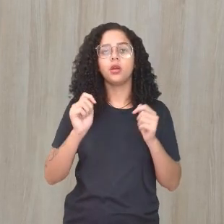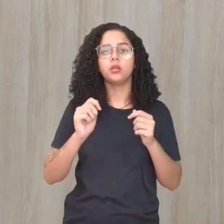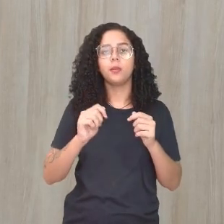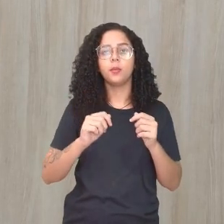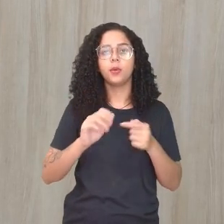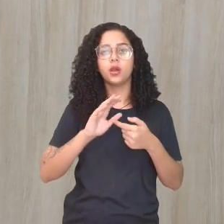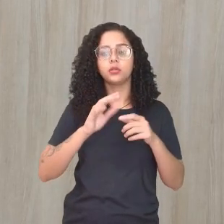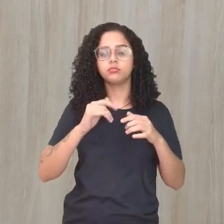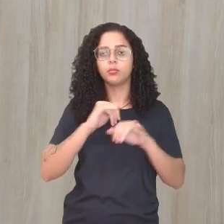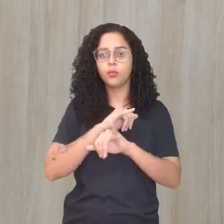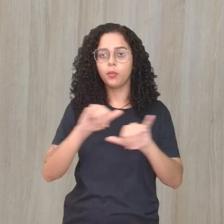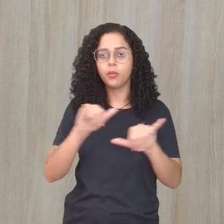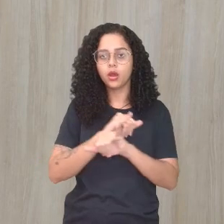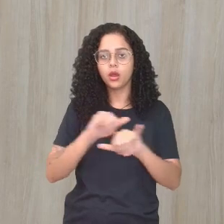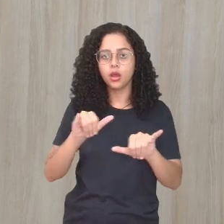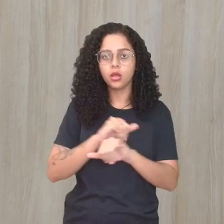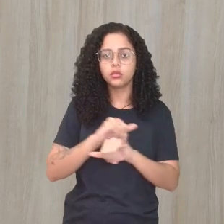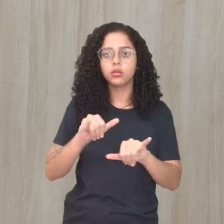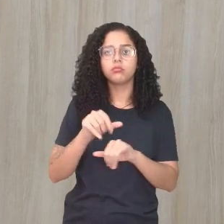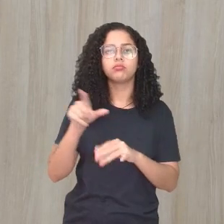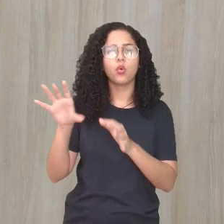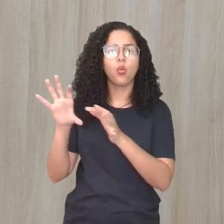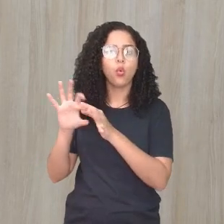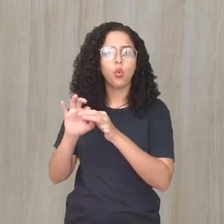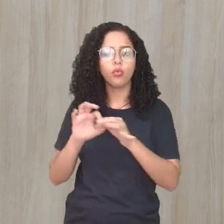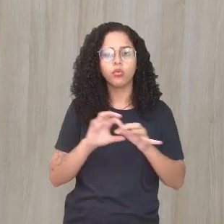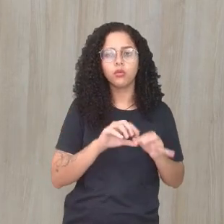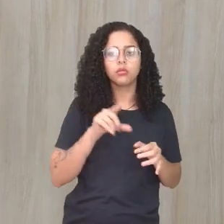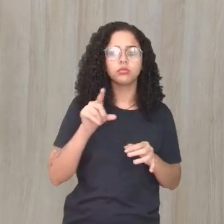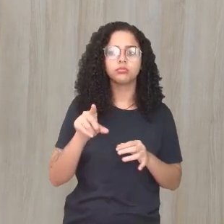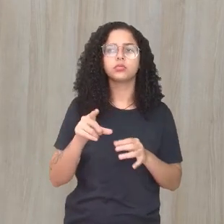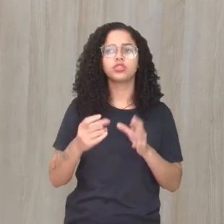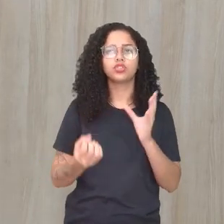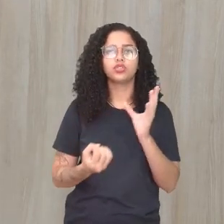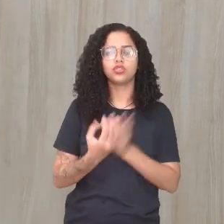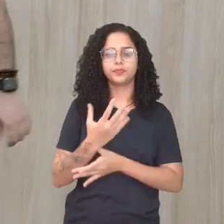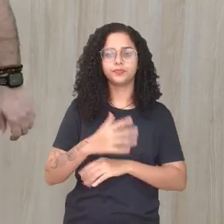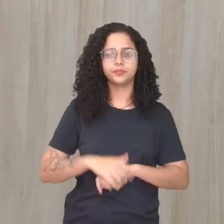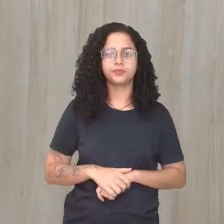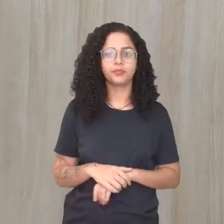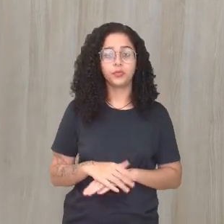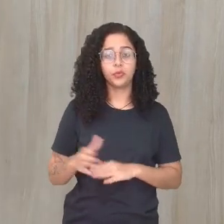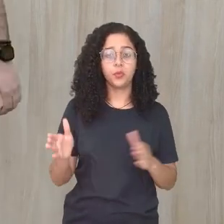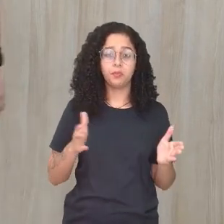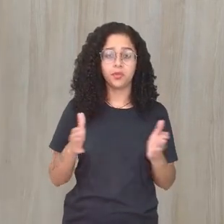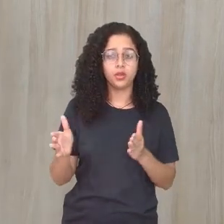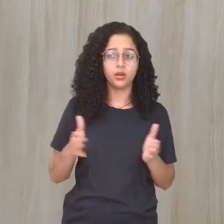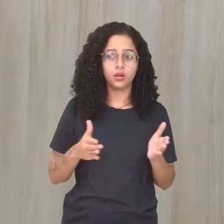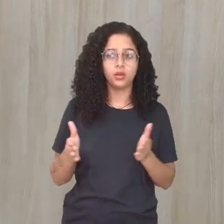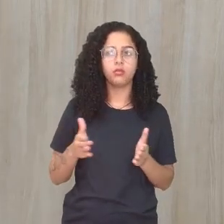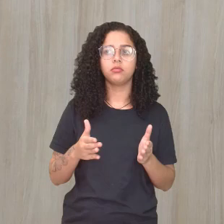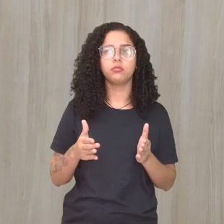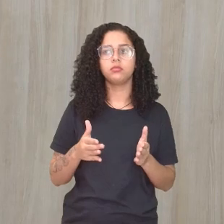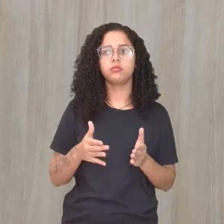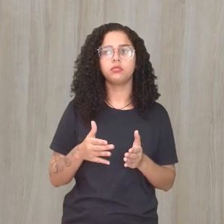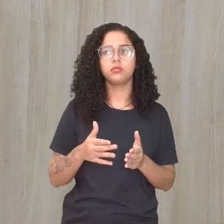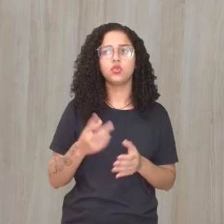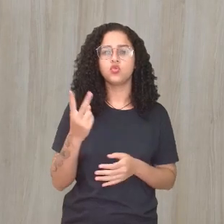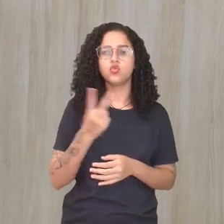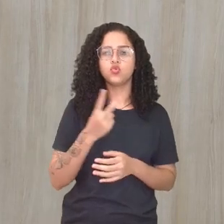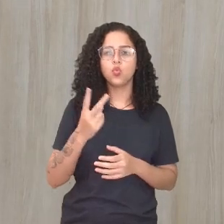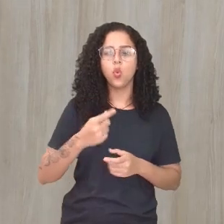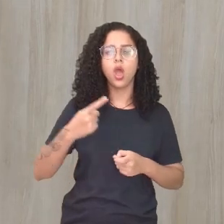o contexto no qual esses regimes eles se instalaram. Então, vamos lá. No período entre as duas